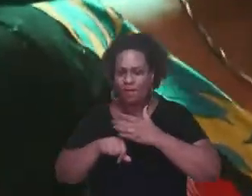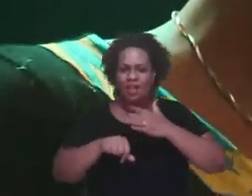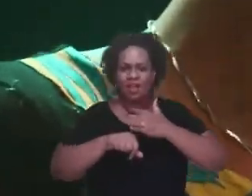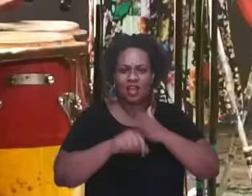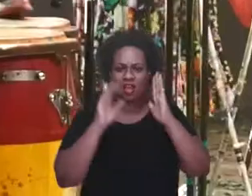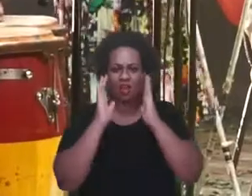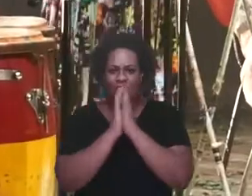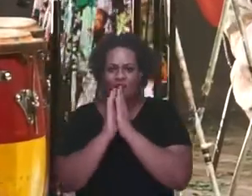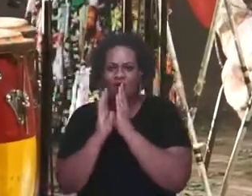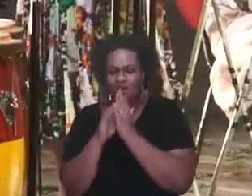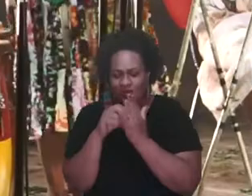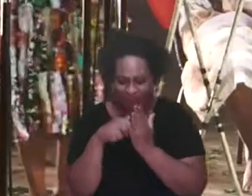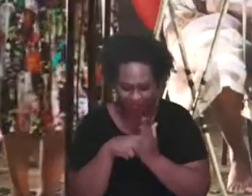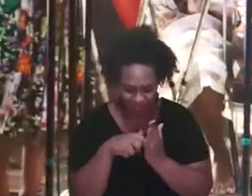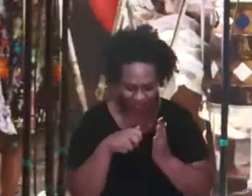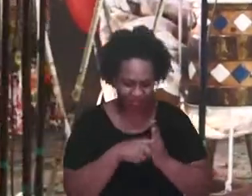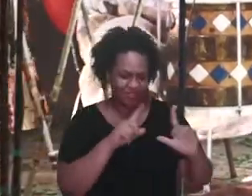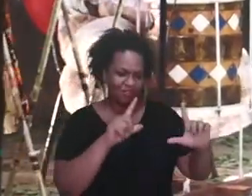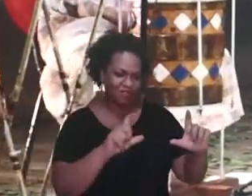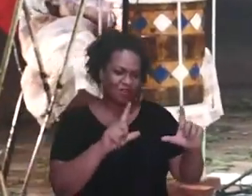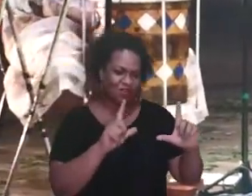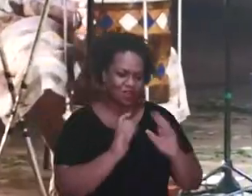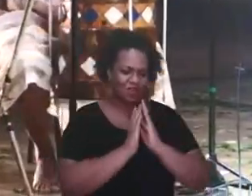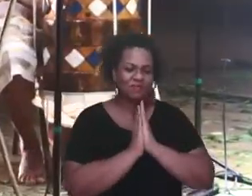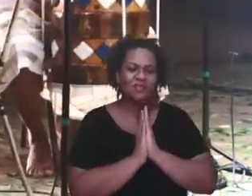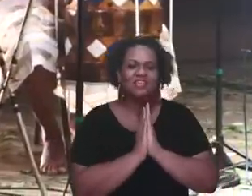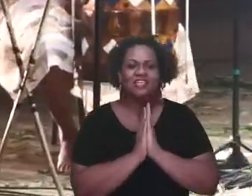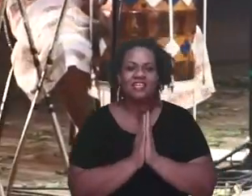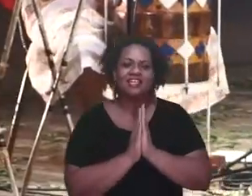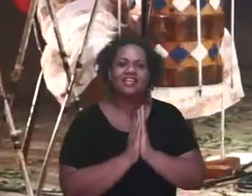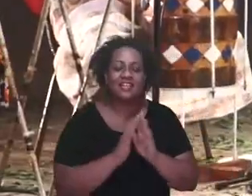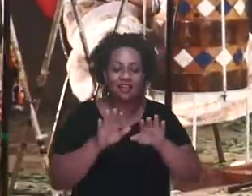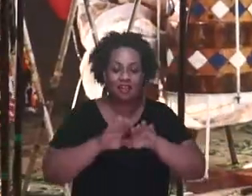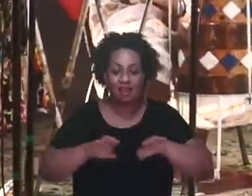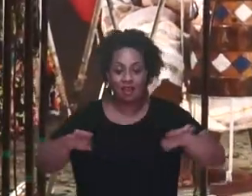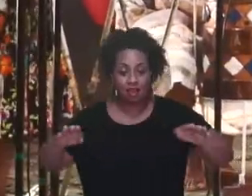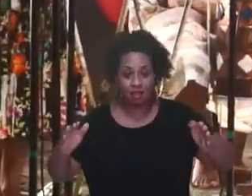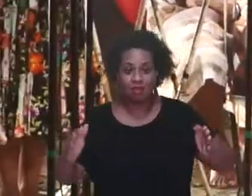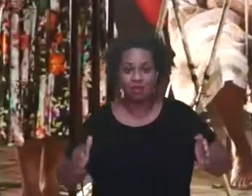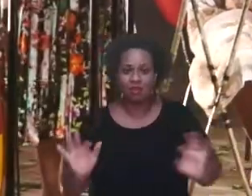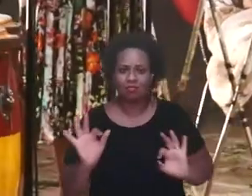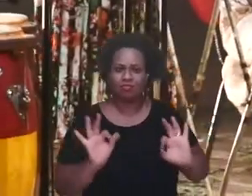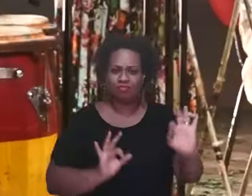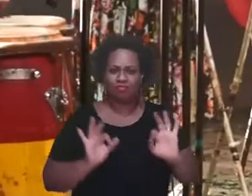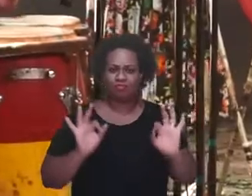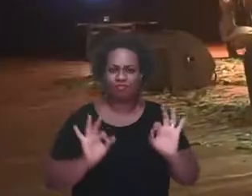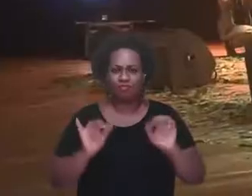poder quebrar a doença na Terezinha Ribeiro correta dos Amigo ao pé da vida ou tá de peroba Peroba